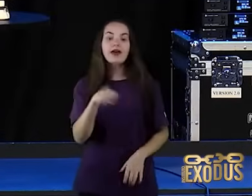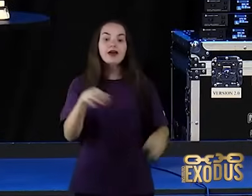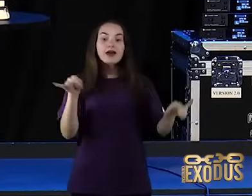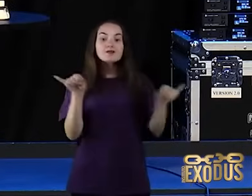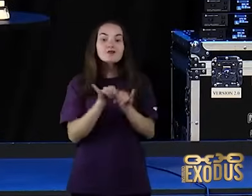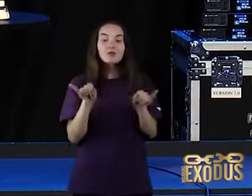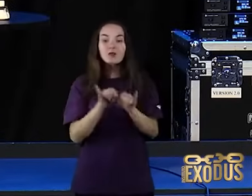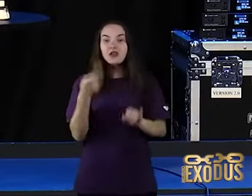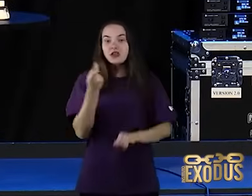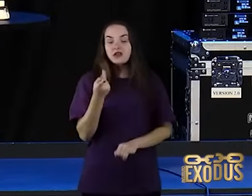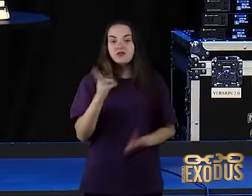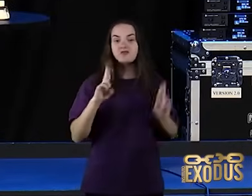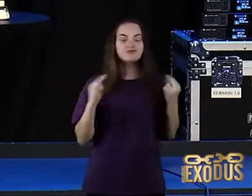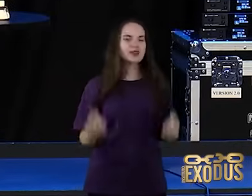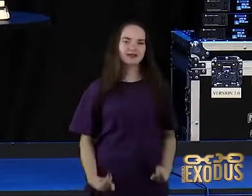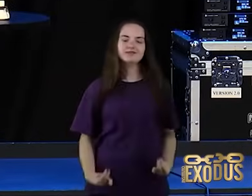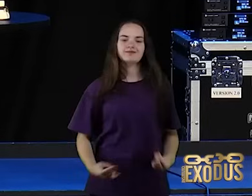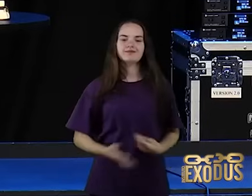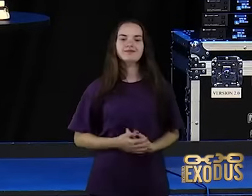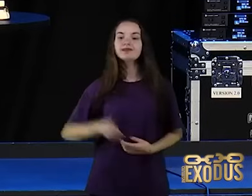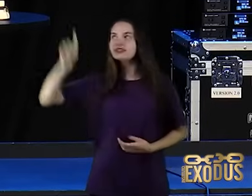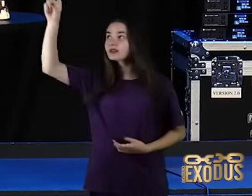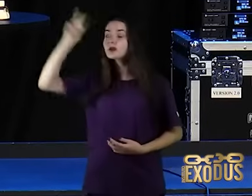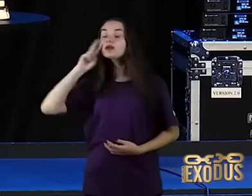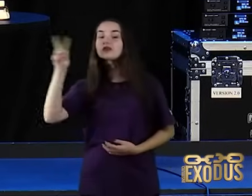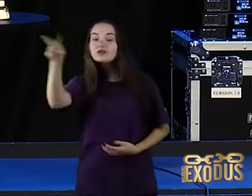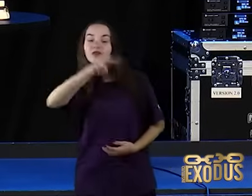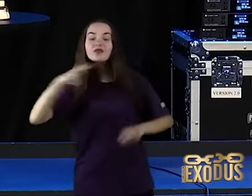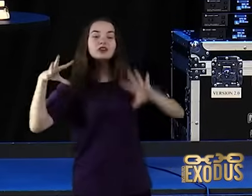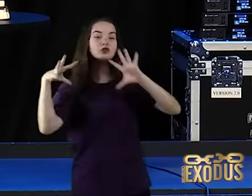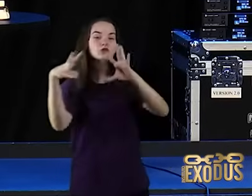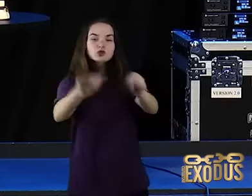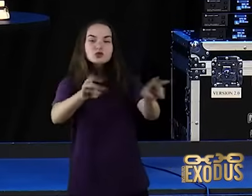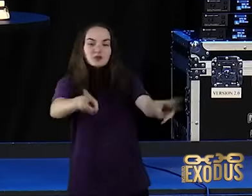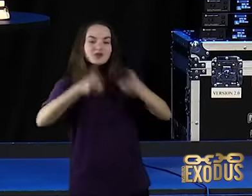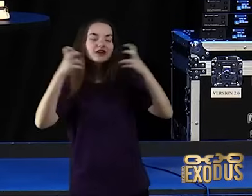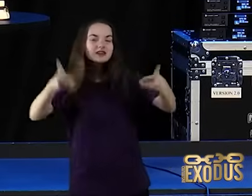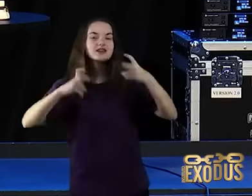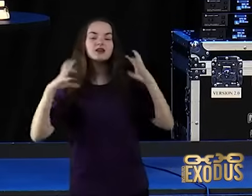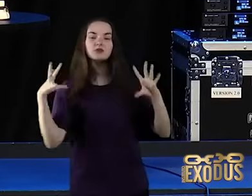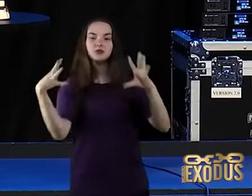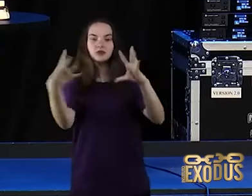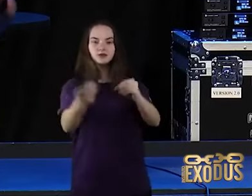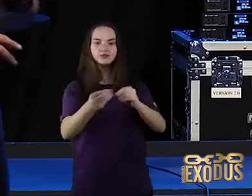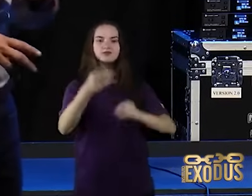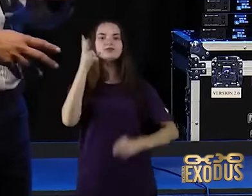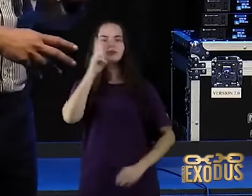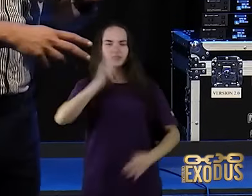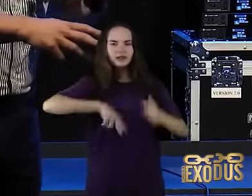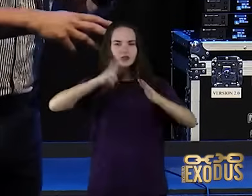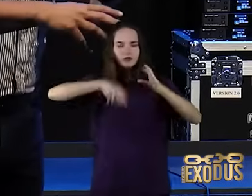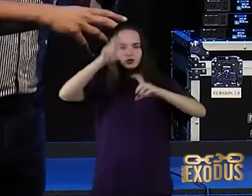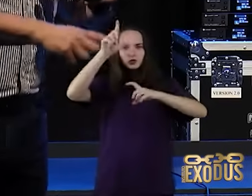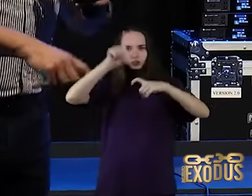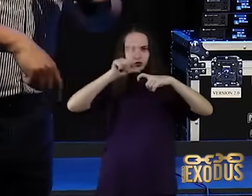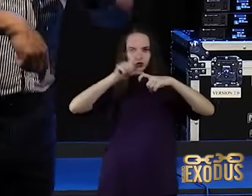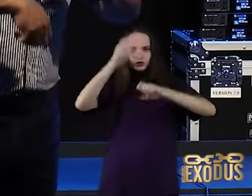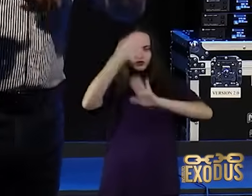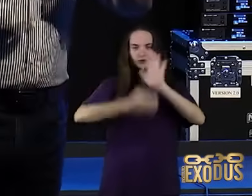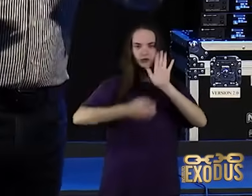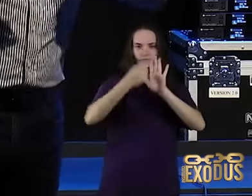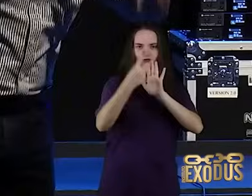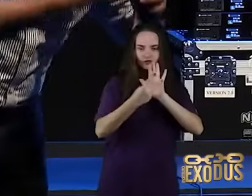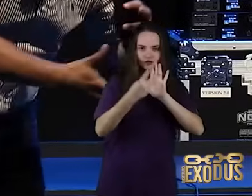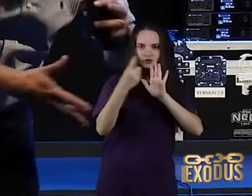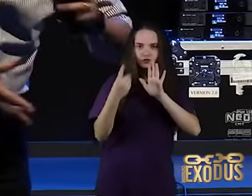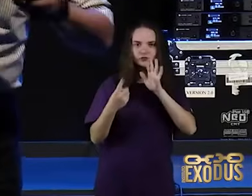humano não Deus não tá vendo ele tá vendo tudo ele tá percebendo tudo ele vê Nós lemos Lucas 21 aqui ele tá vendo ele